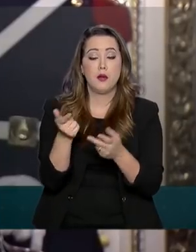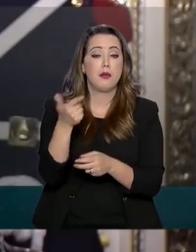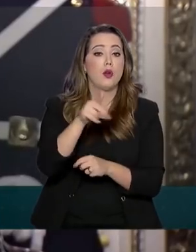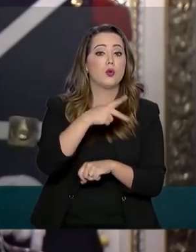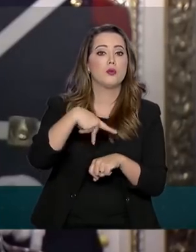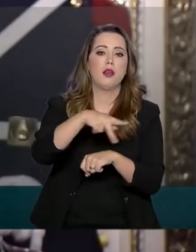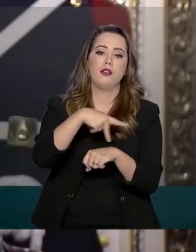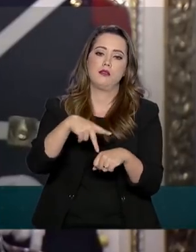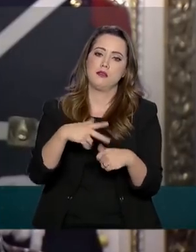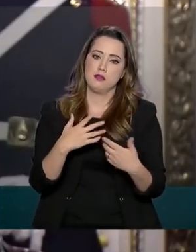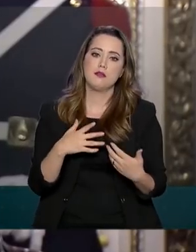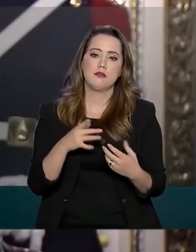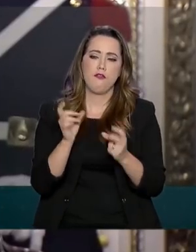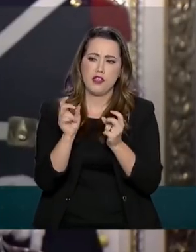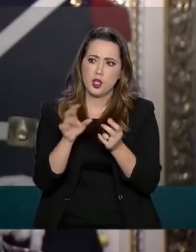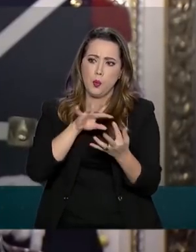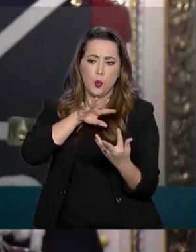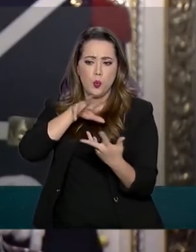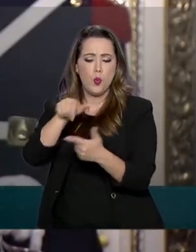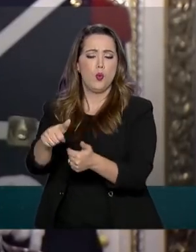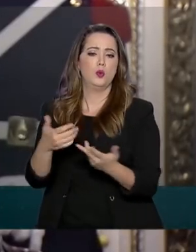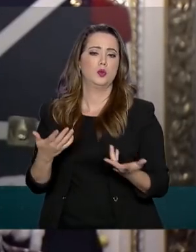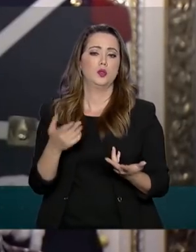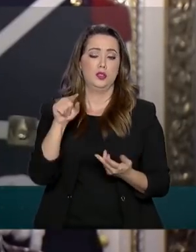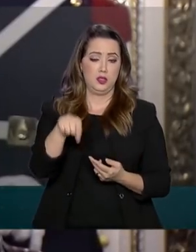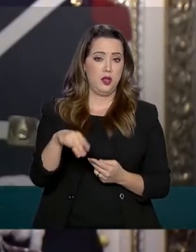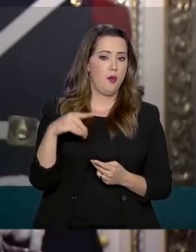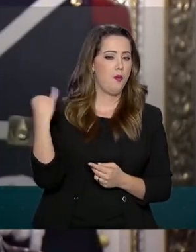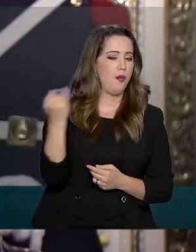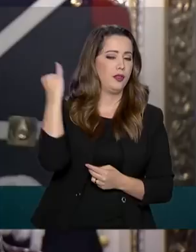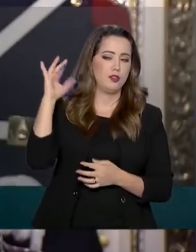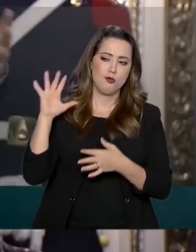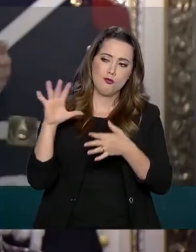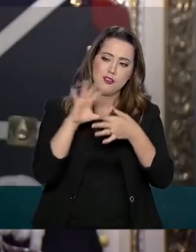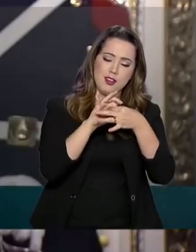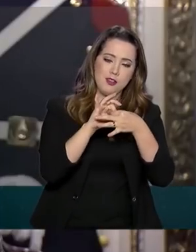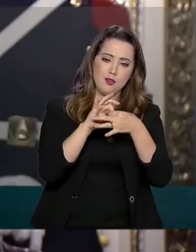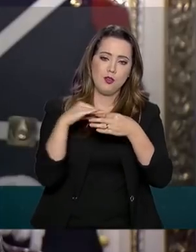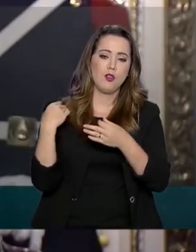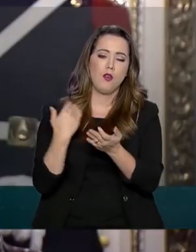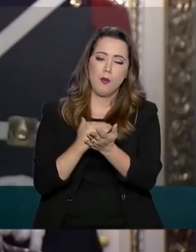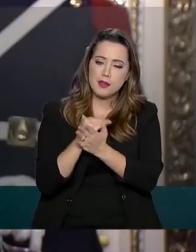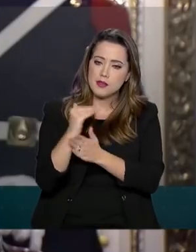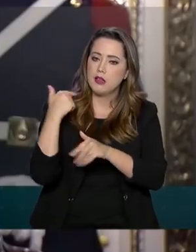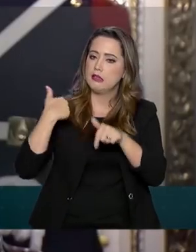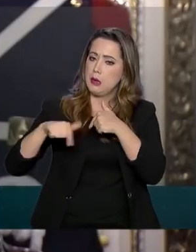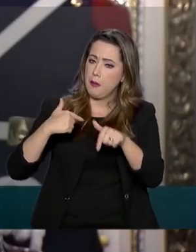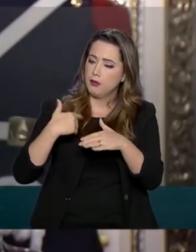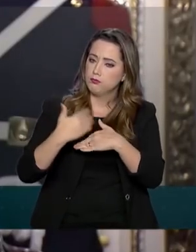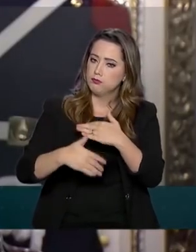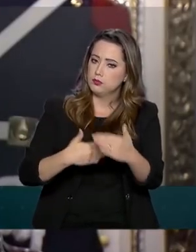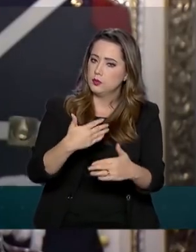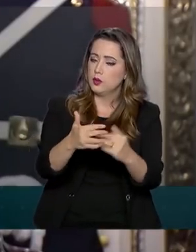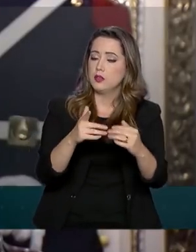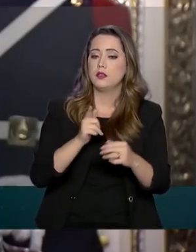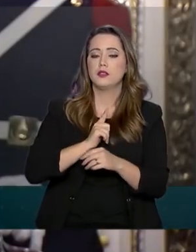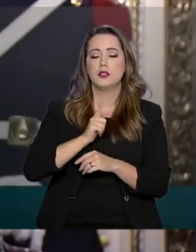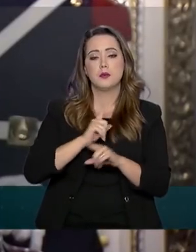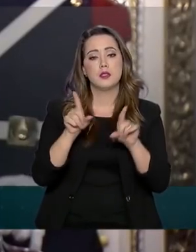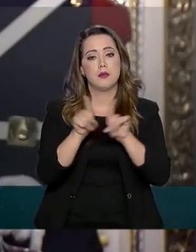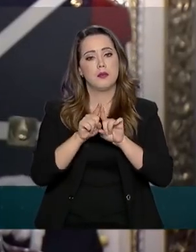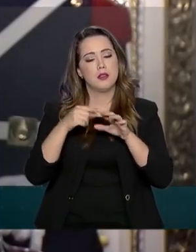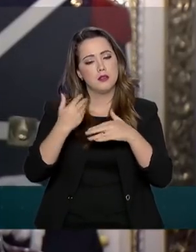mundo. Essa é uma grande oportunidade em conjunto que agora vamos começar a trabalhar e desenvolver, e temos que